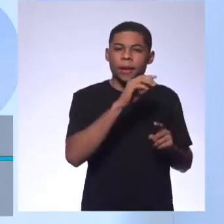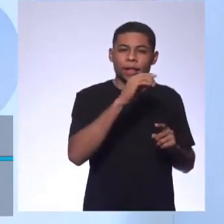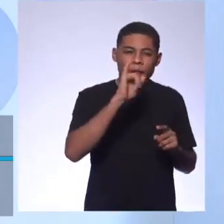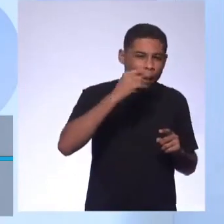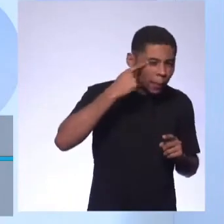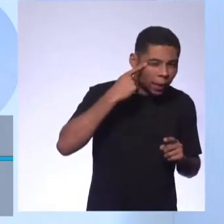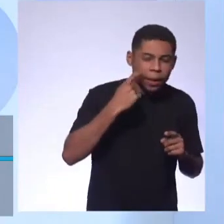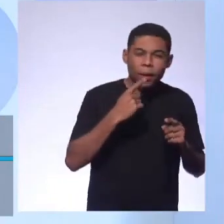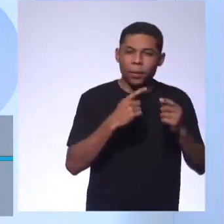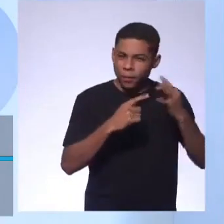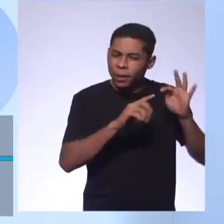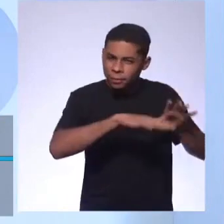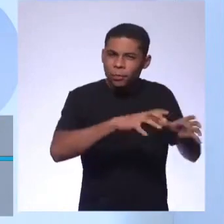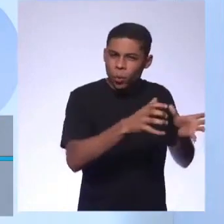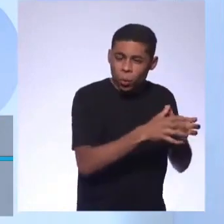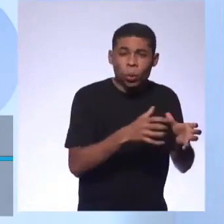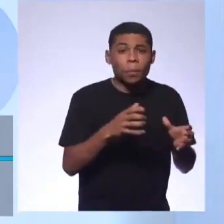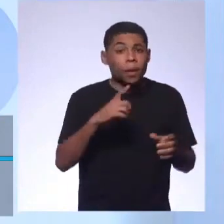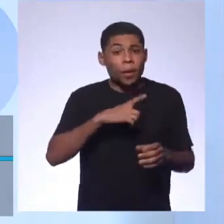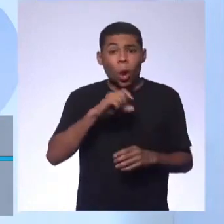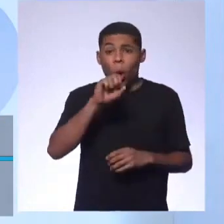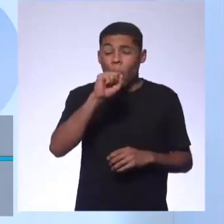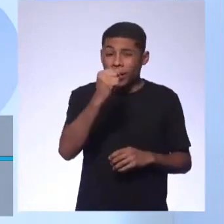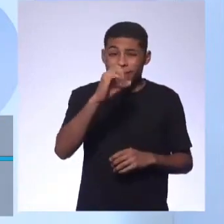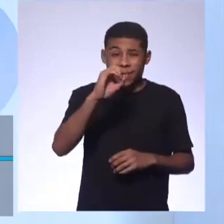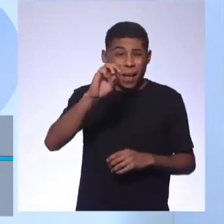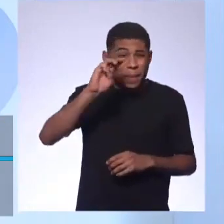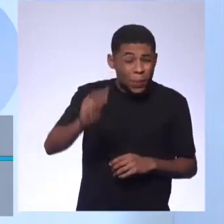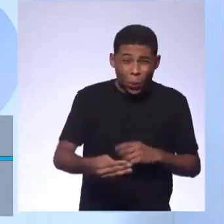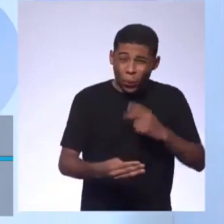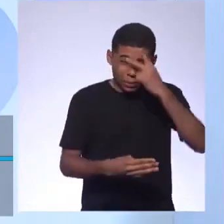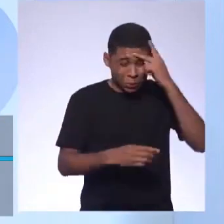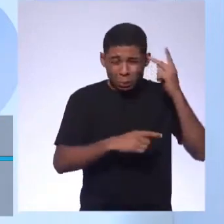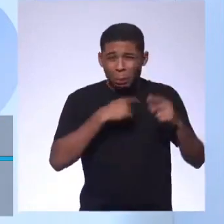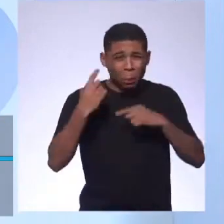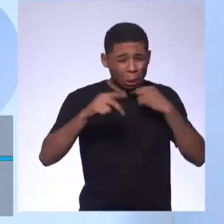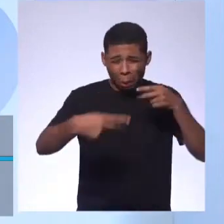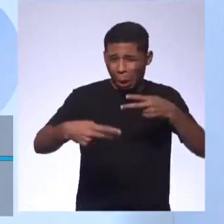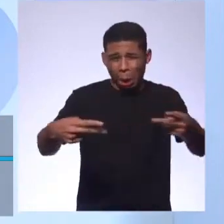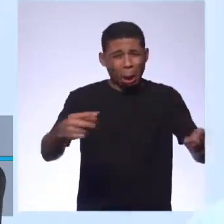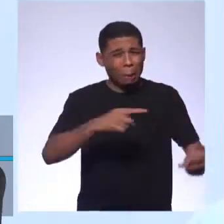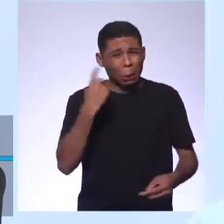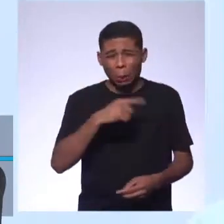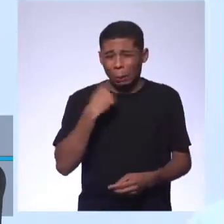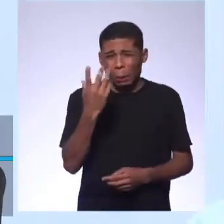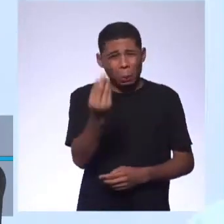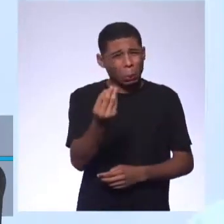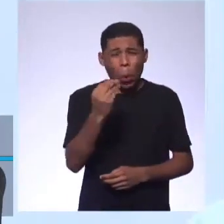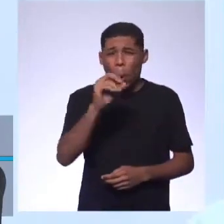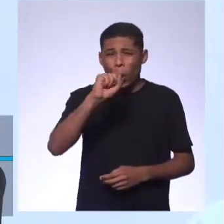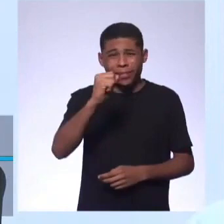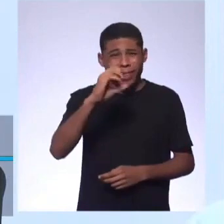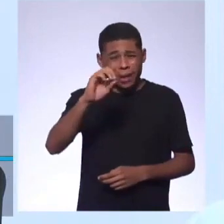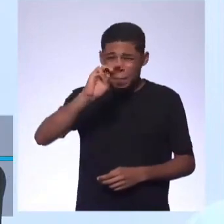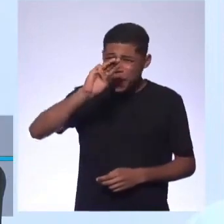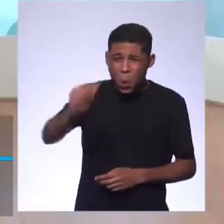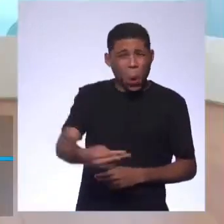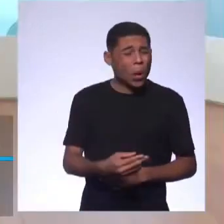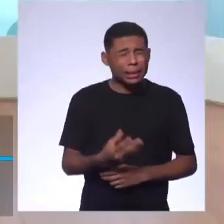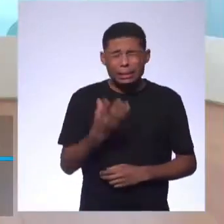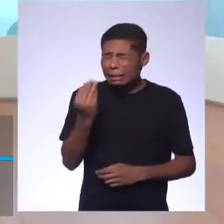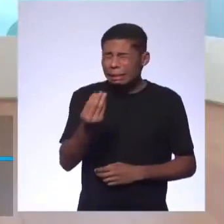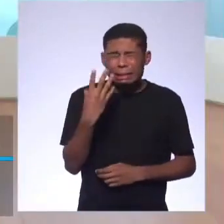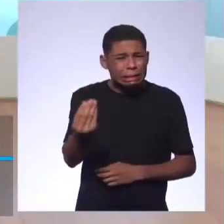produziu mais de 80 milhões de mortos. Gente do céu. Entre esses 80